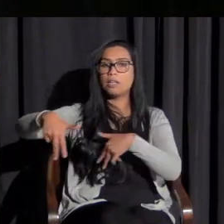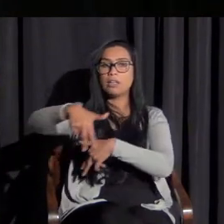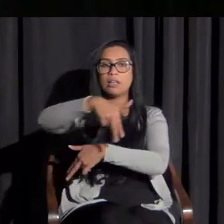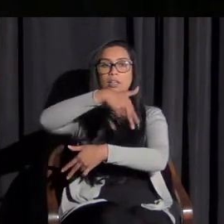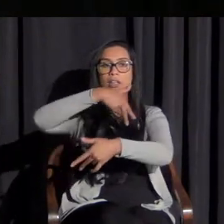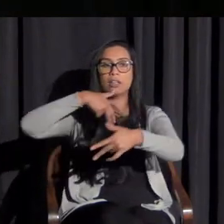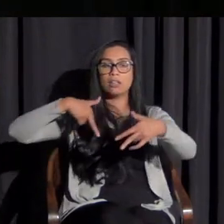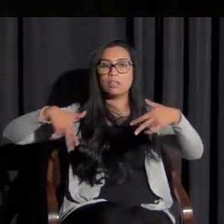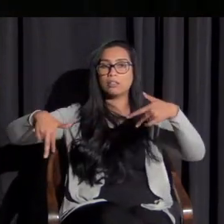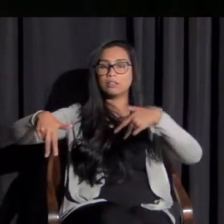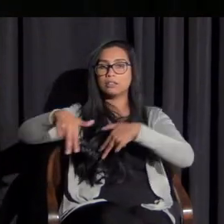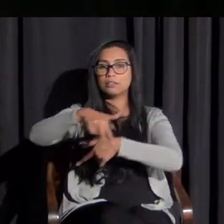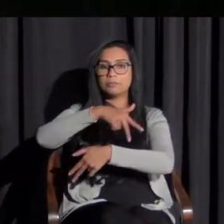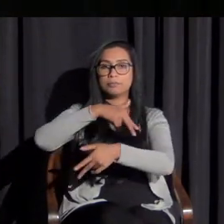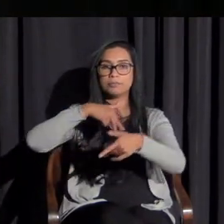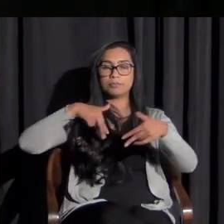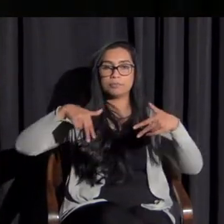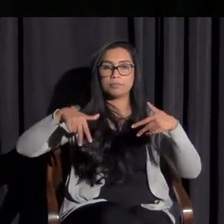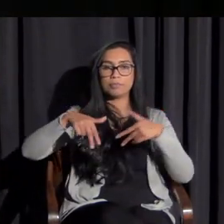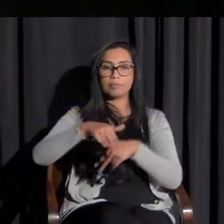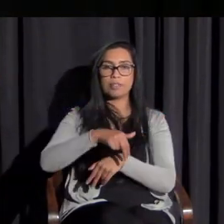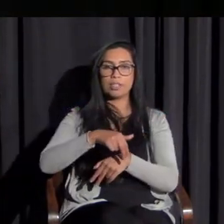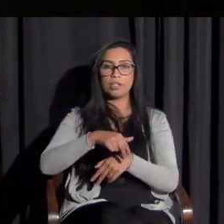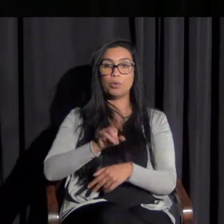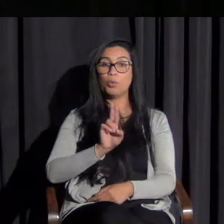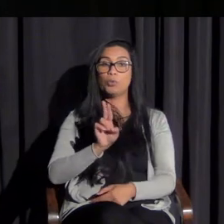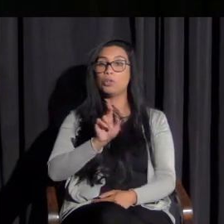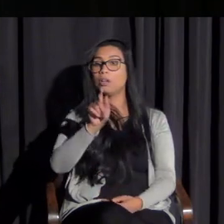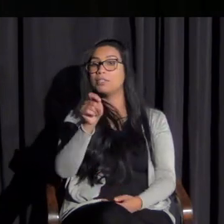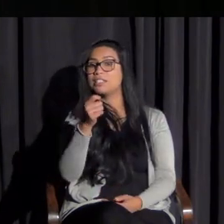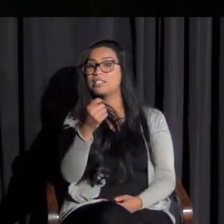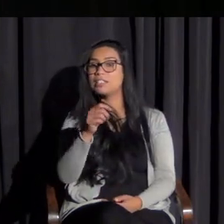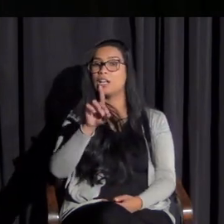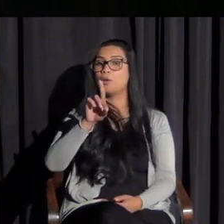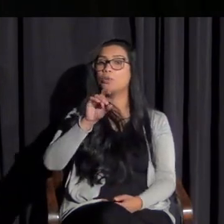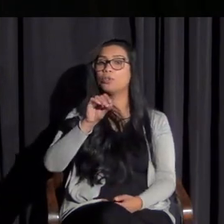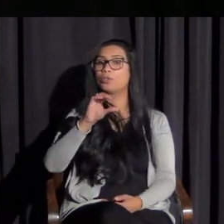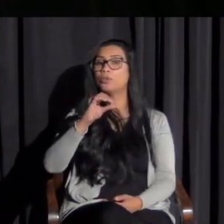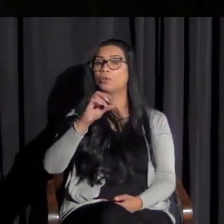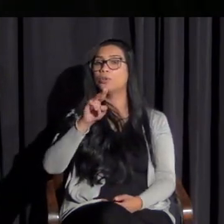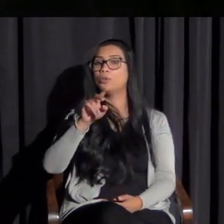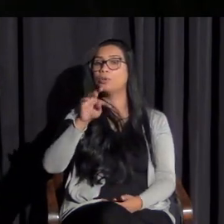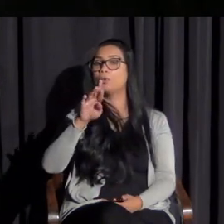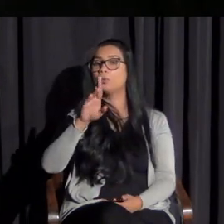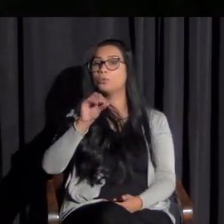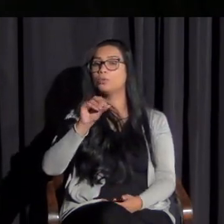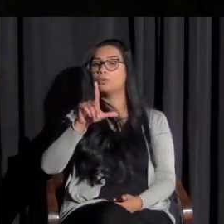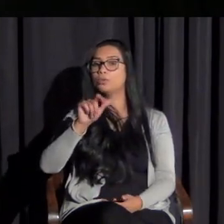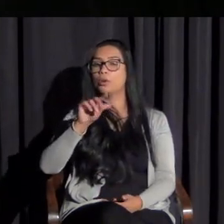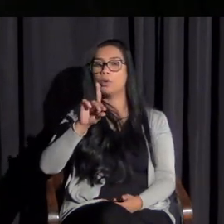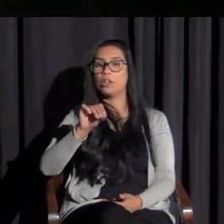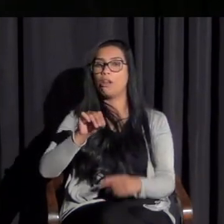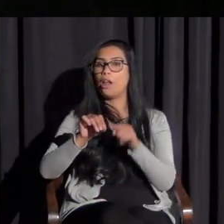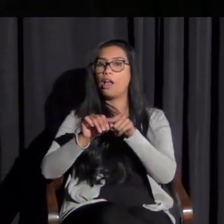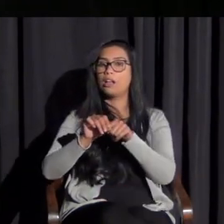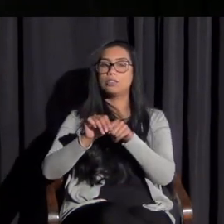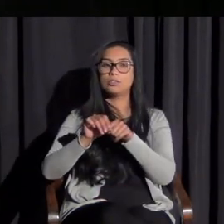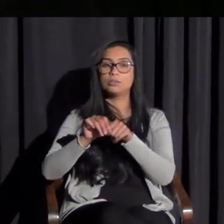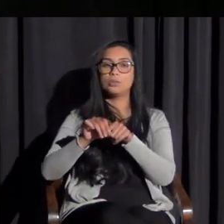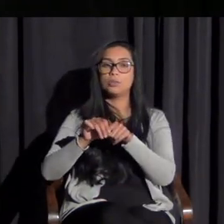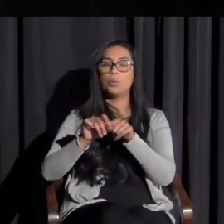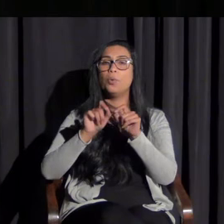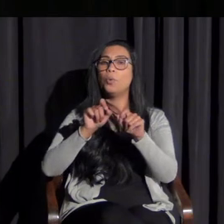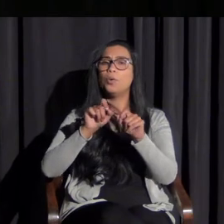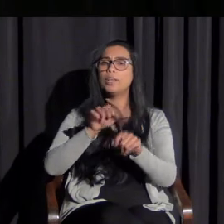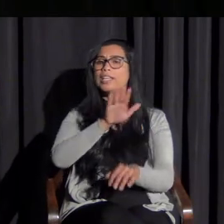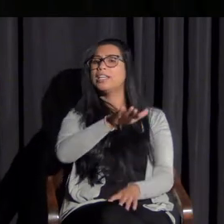Ao que eu chamei do desde o outro lado. Quer dizer, desde o outro lado dessas grades, o que, que outras crianças estavam vendo,